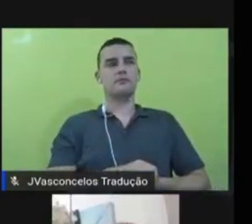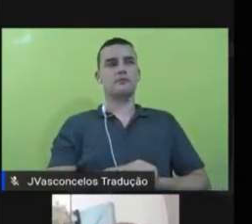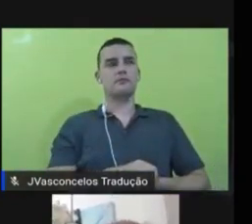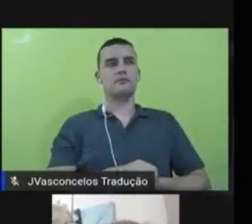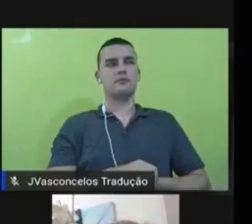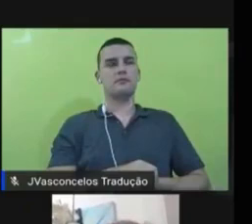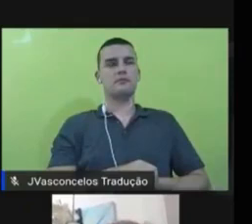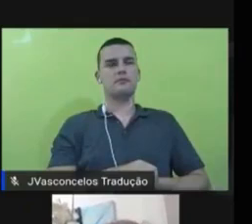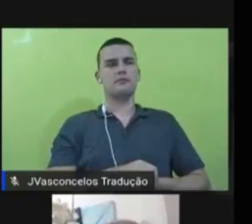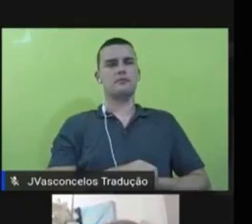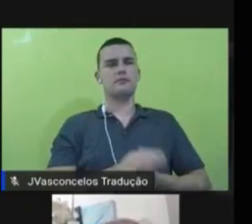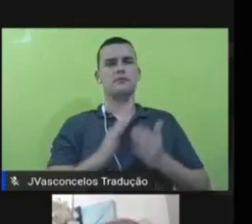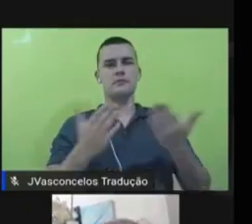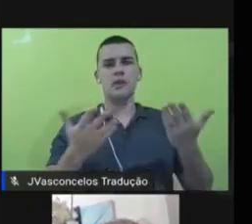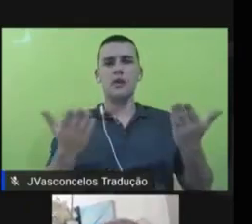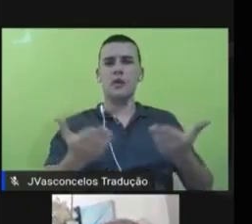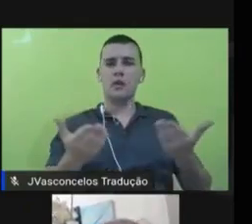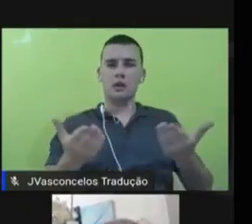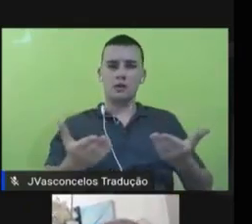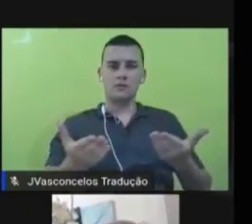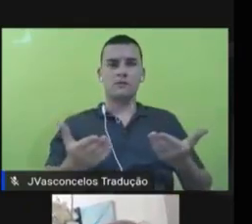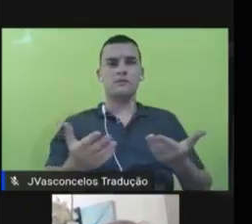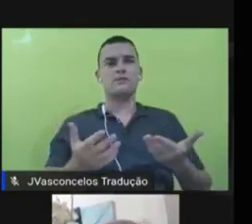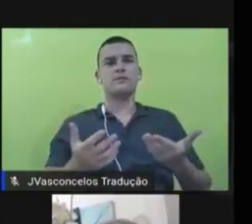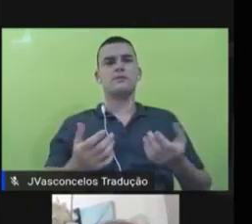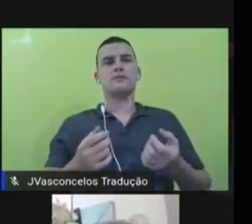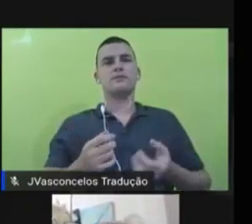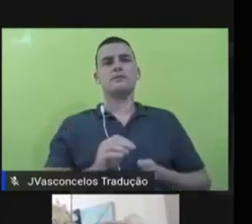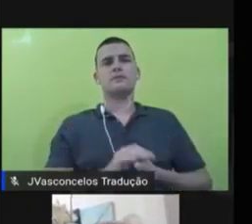um caso hoje, não é que